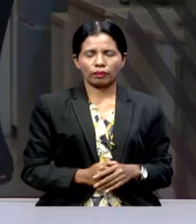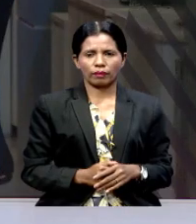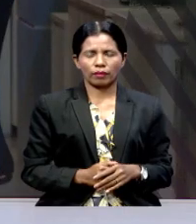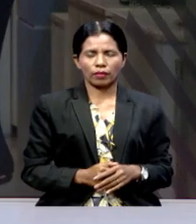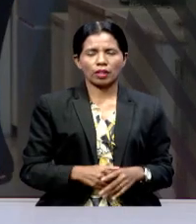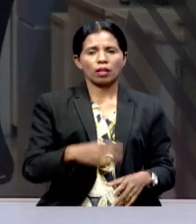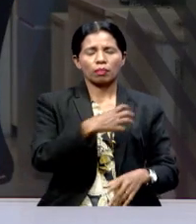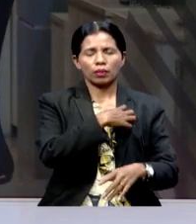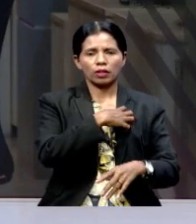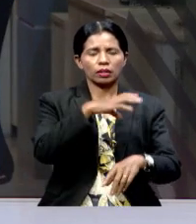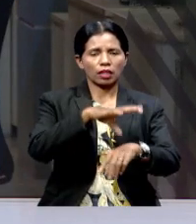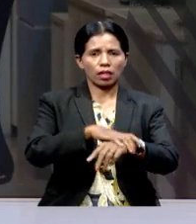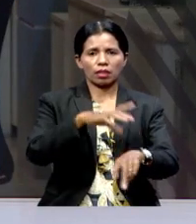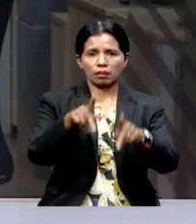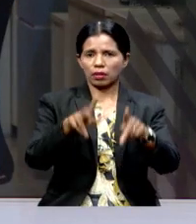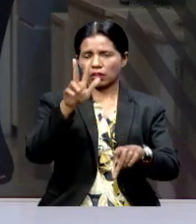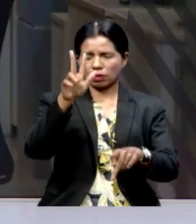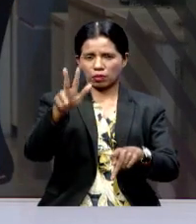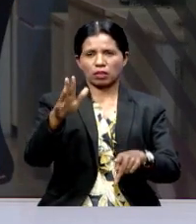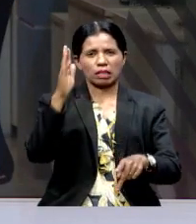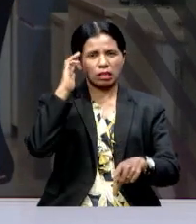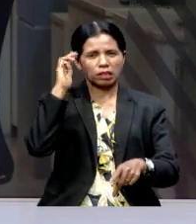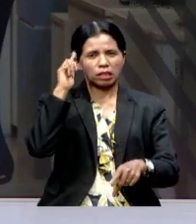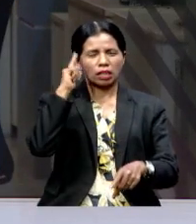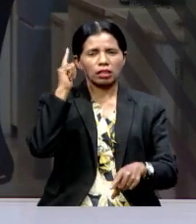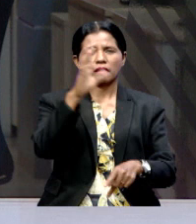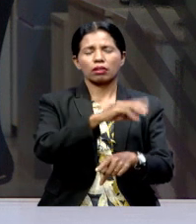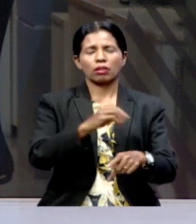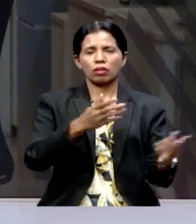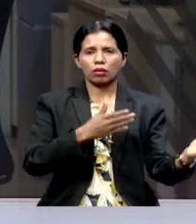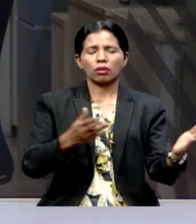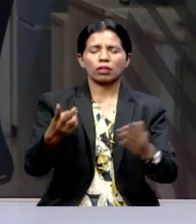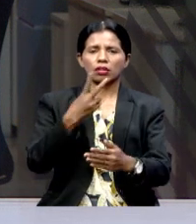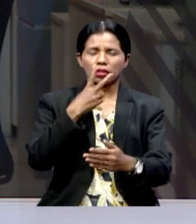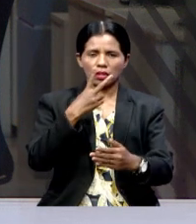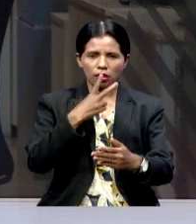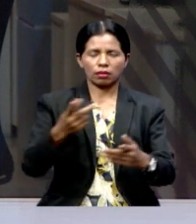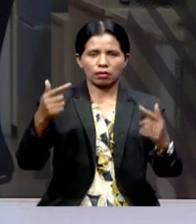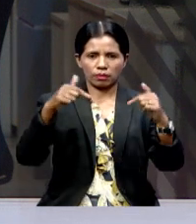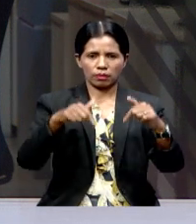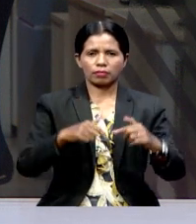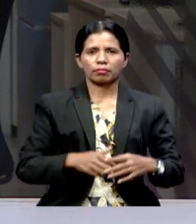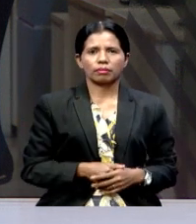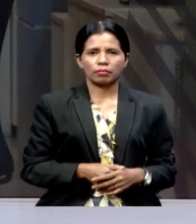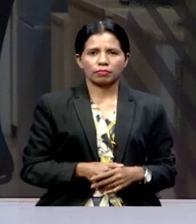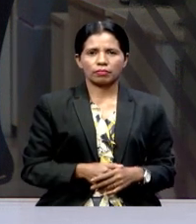Peniteli detém cidadão na Entolo, nebe desconfia hatama cigarro ho ilegal.